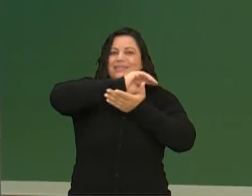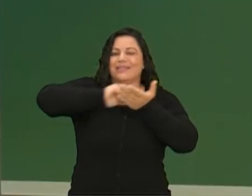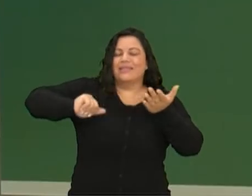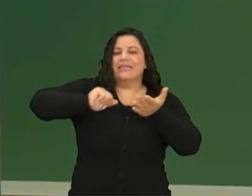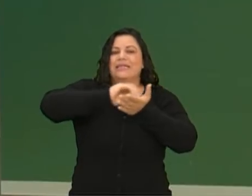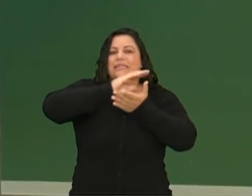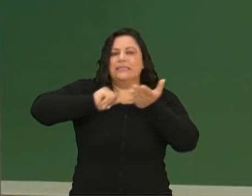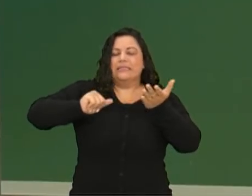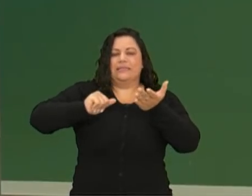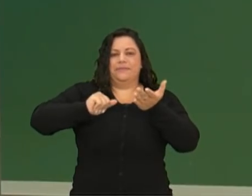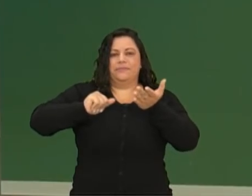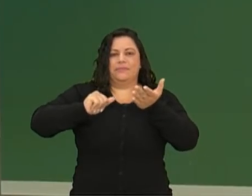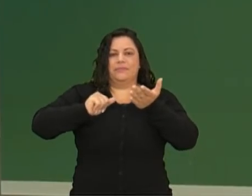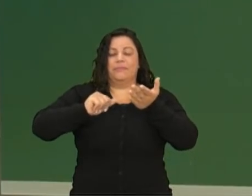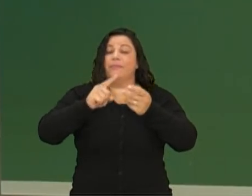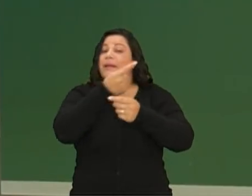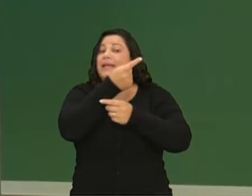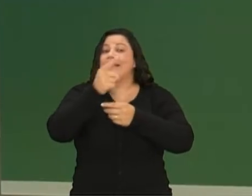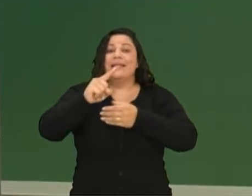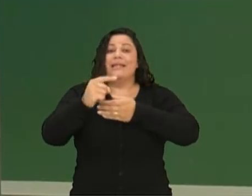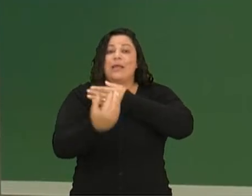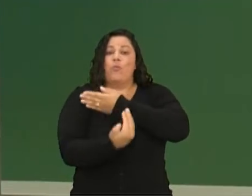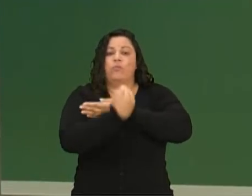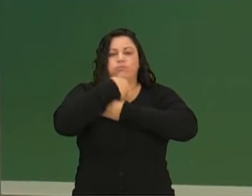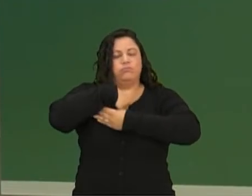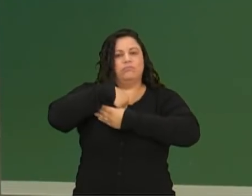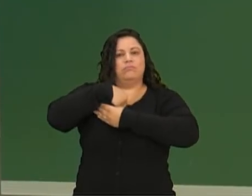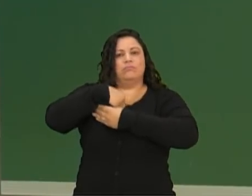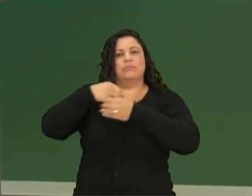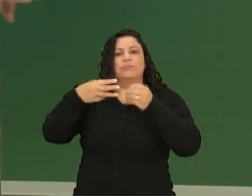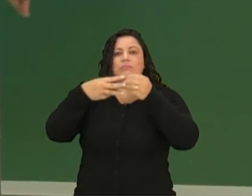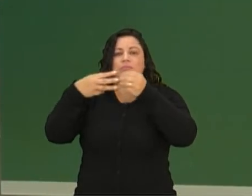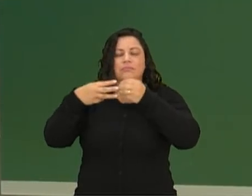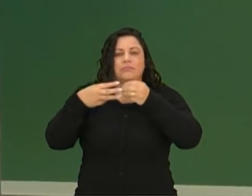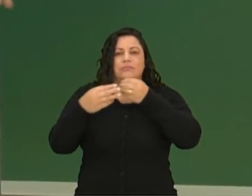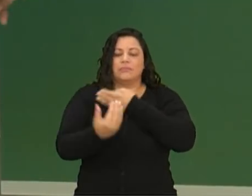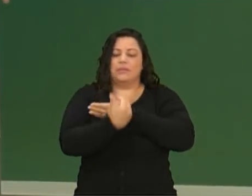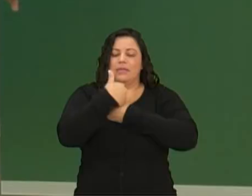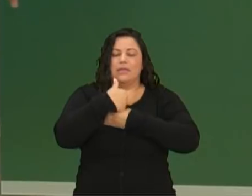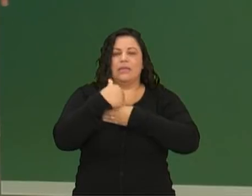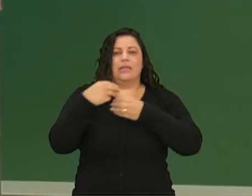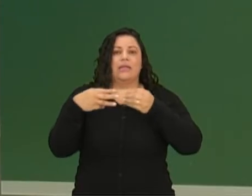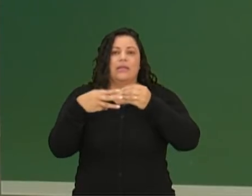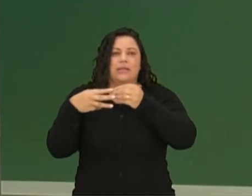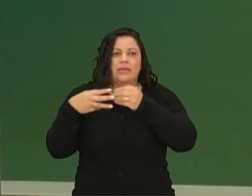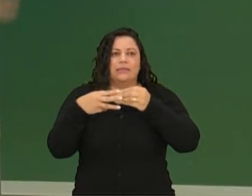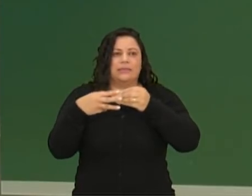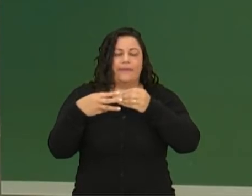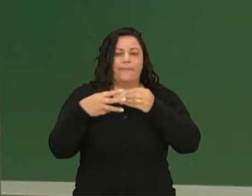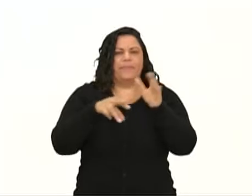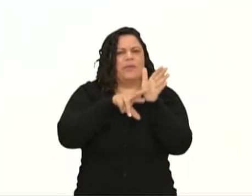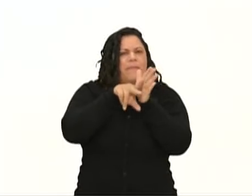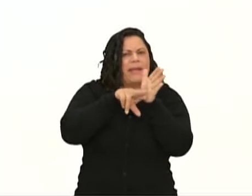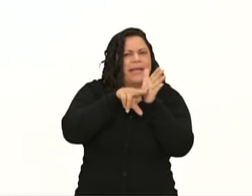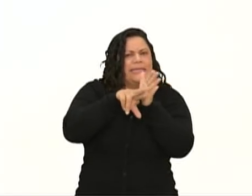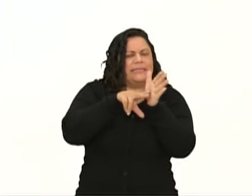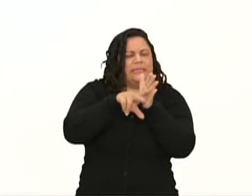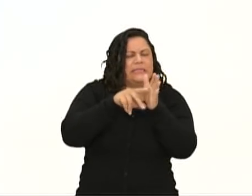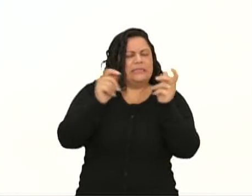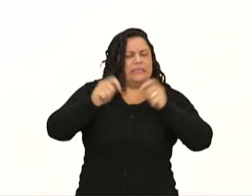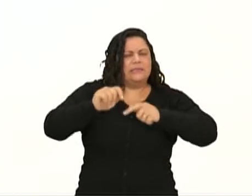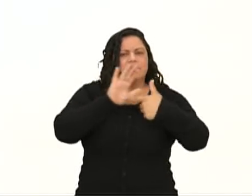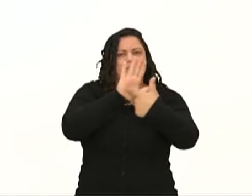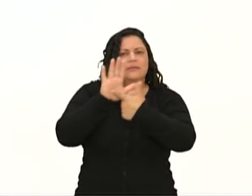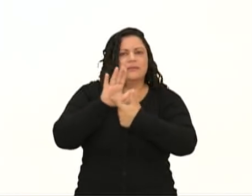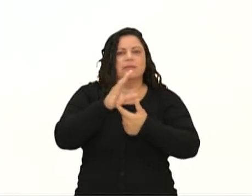ele acessar as nossas células. Tá? Então, o que o anticorpo faz? Ó, aqui mais um exemplo, bactérias aqui representadas pelas bolinhas